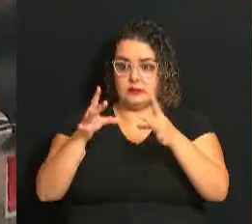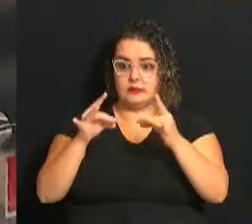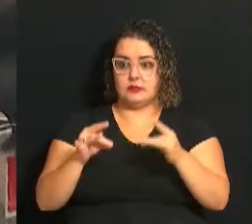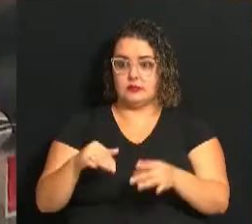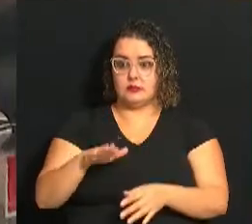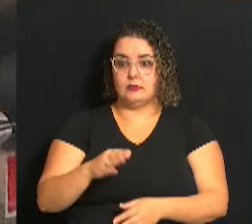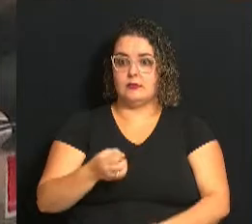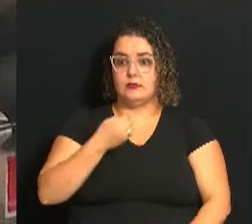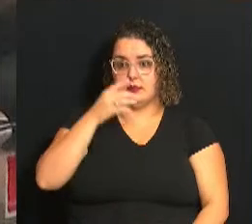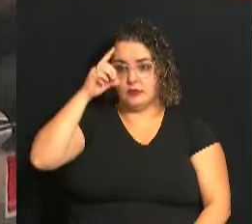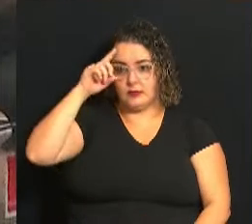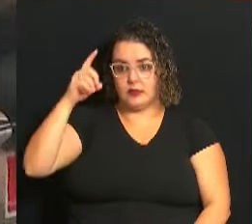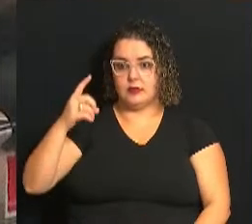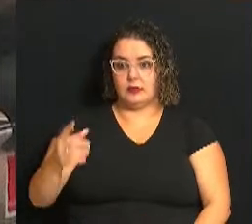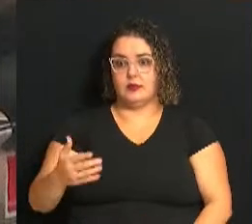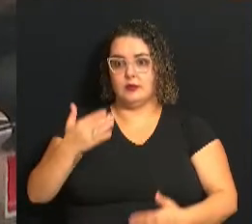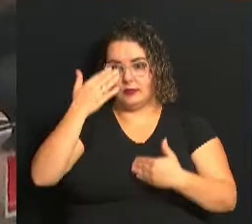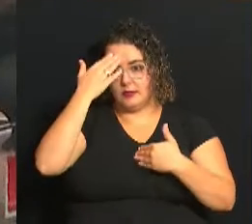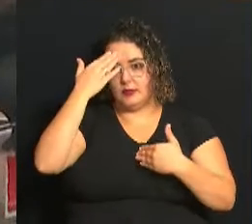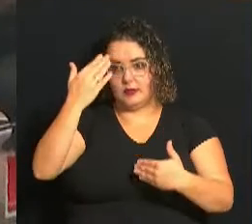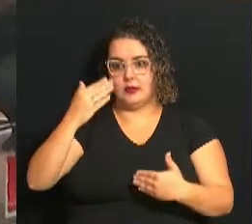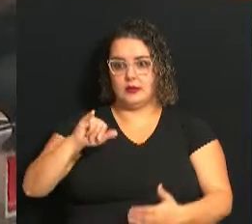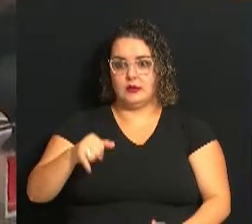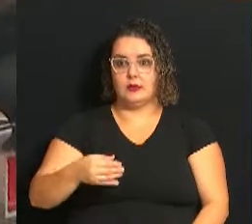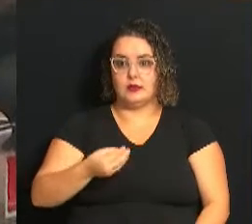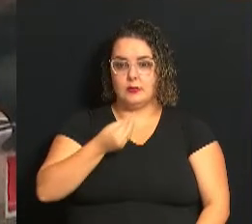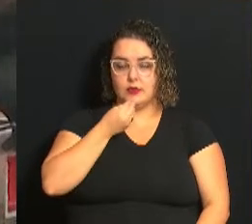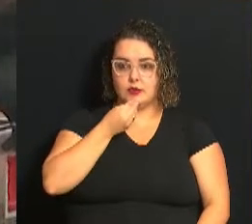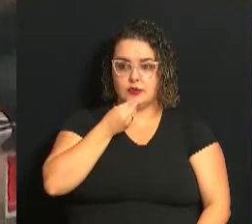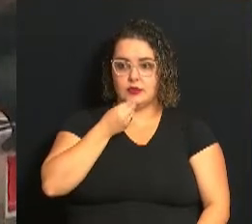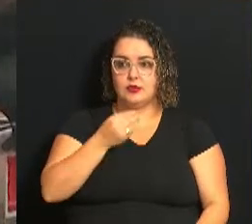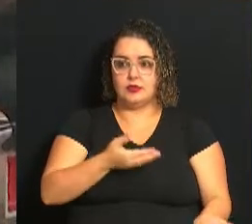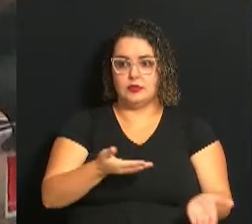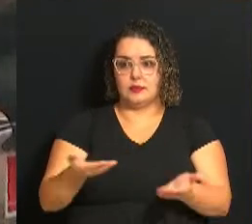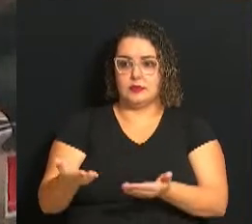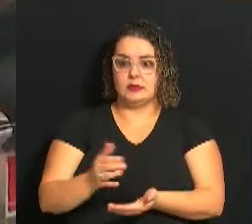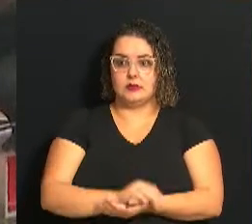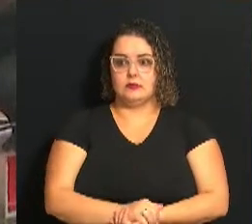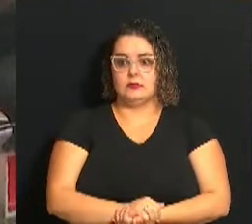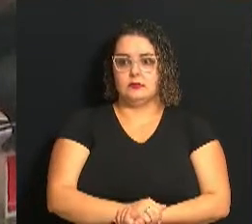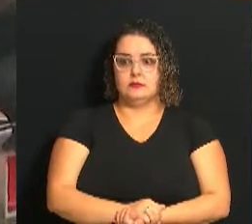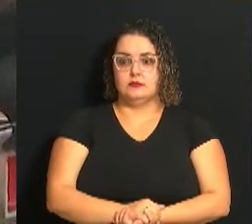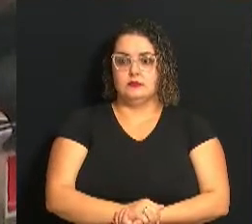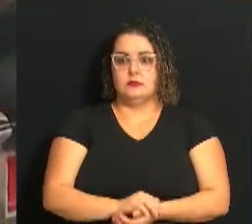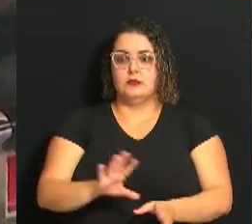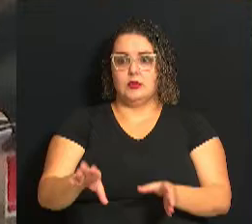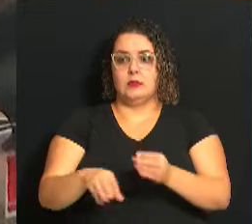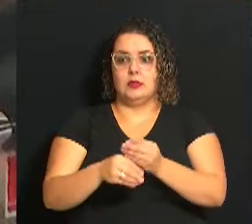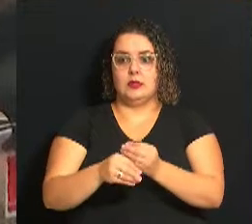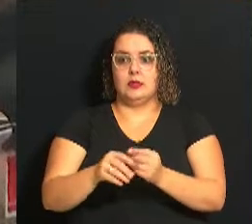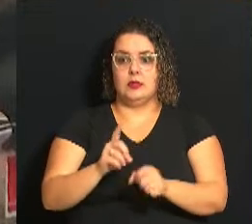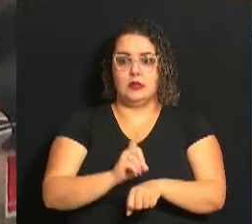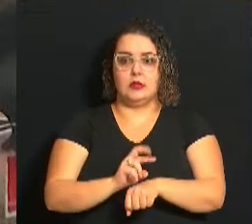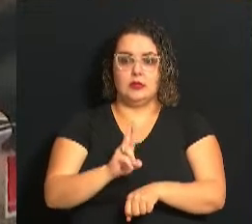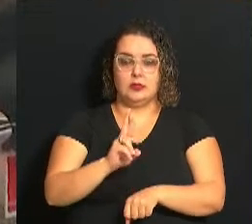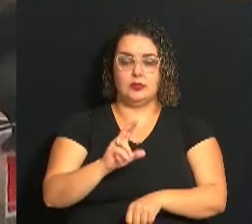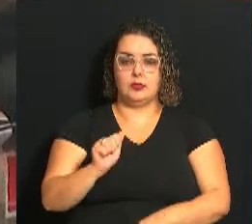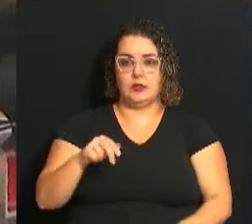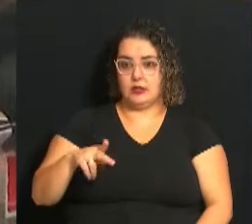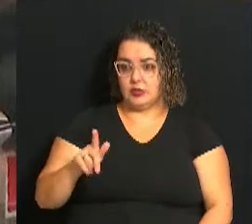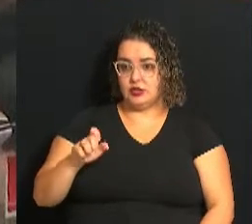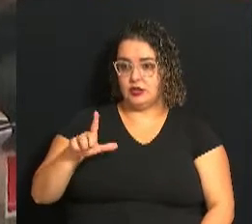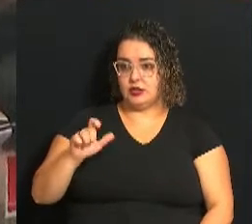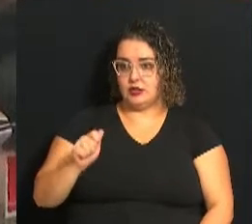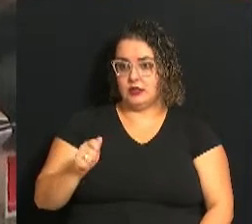dia, obrigado pela oportunidade da apresentação. Complementando o que a doutora Ângela falou, durante todo o